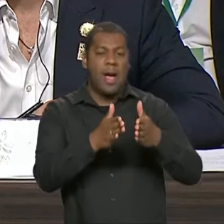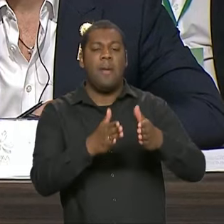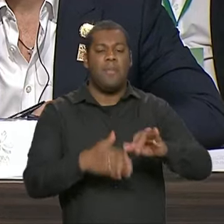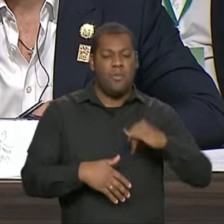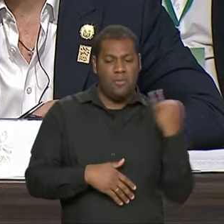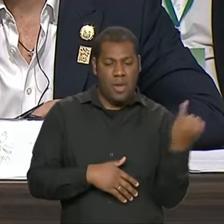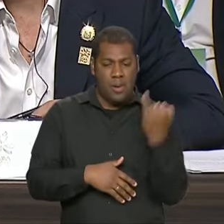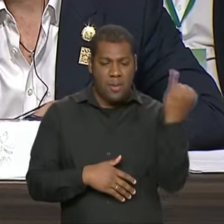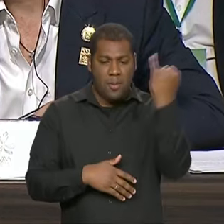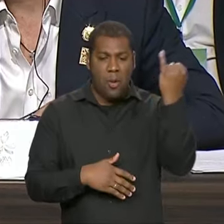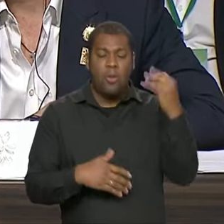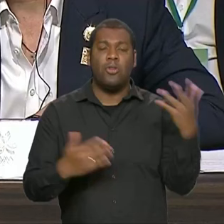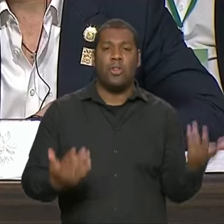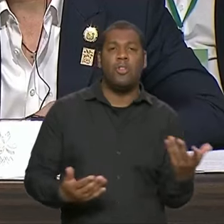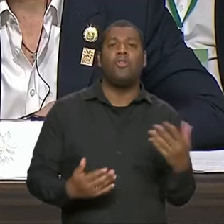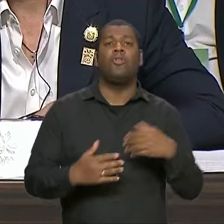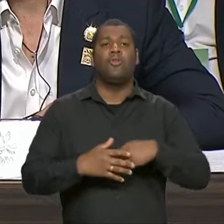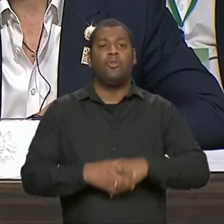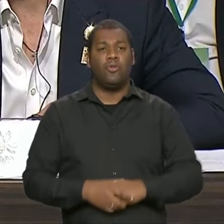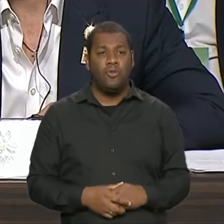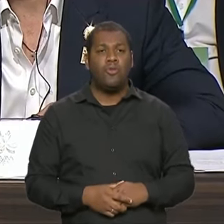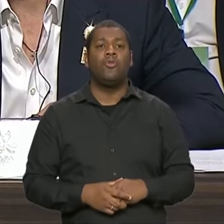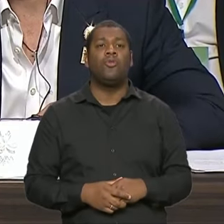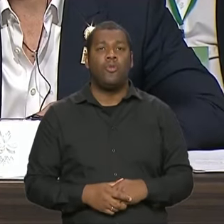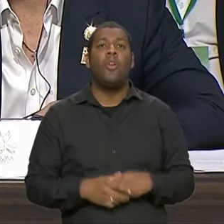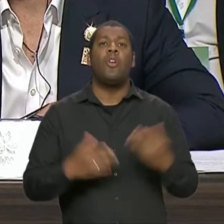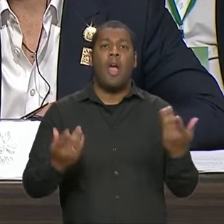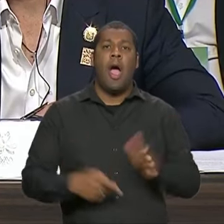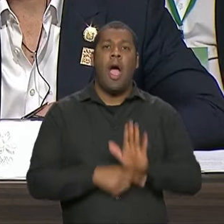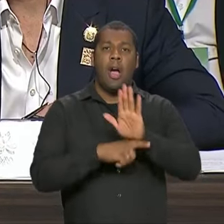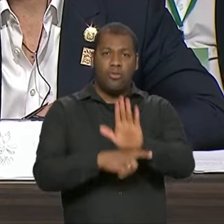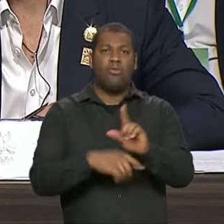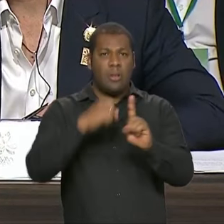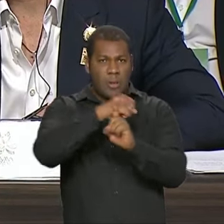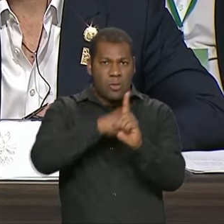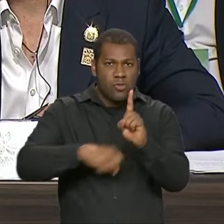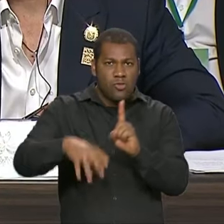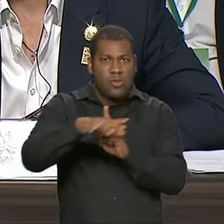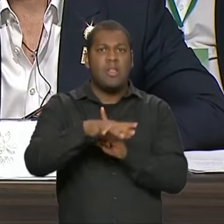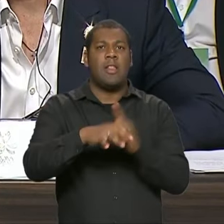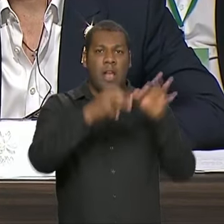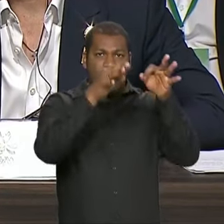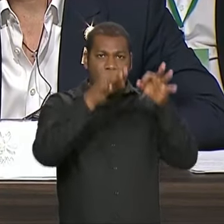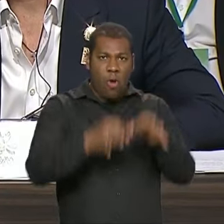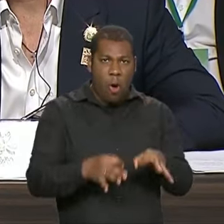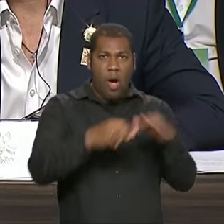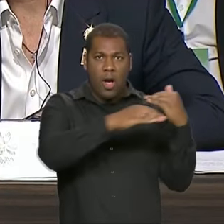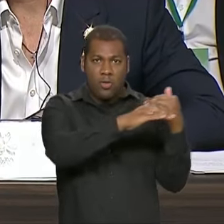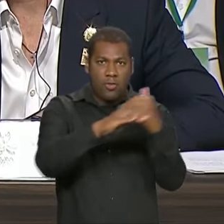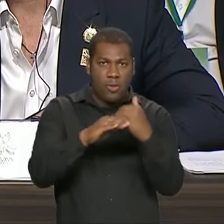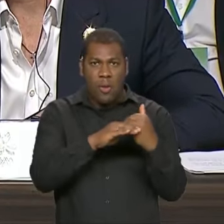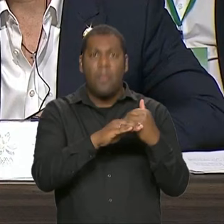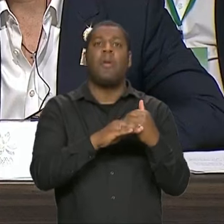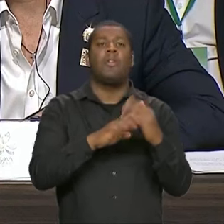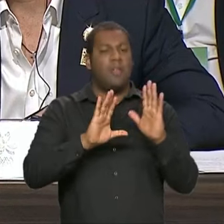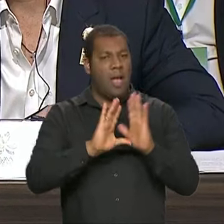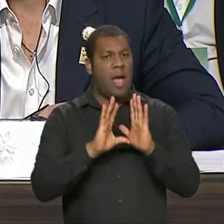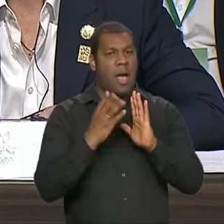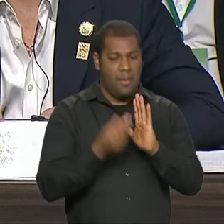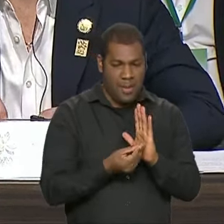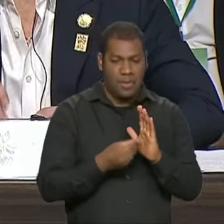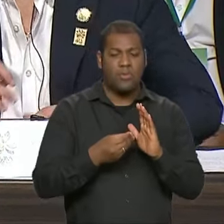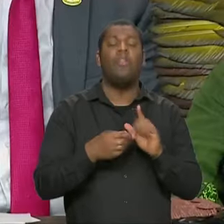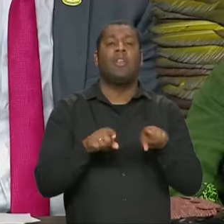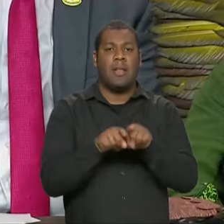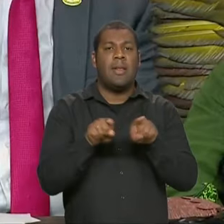neste processo de reconstrução de uma sociedade mais justa e igualitária na Amazônia e